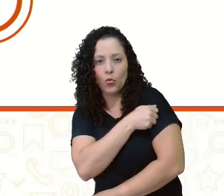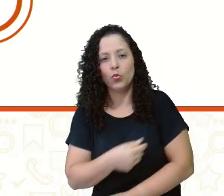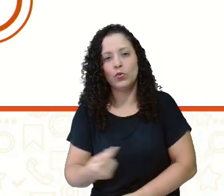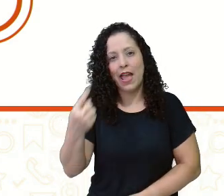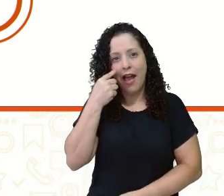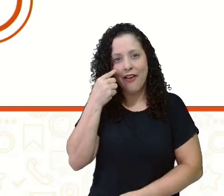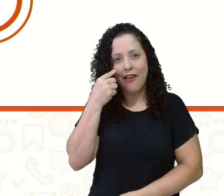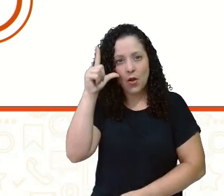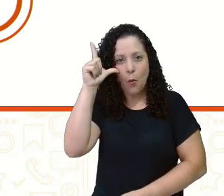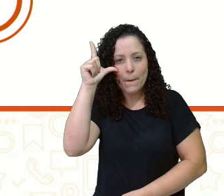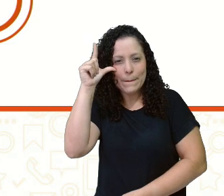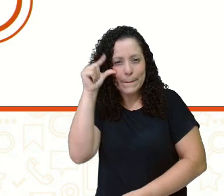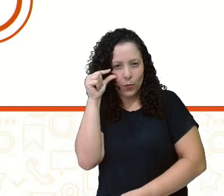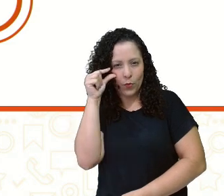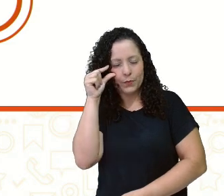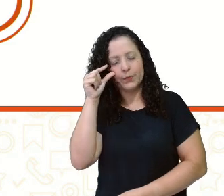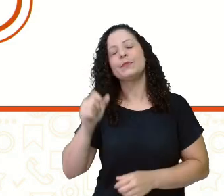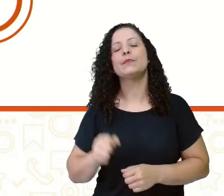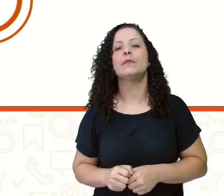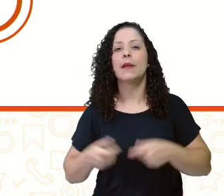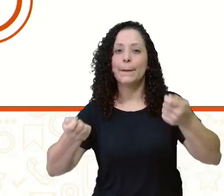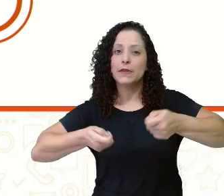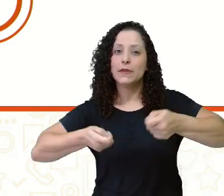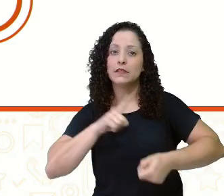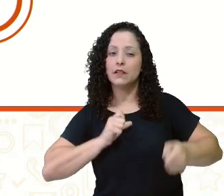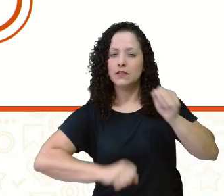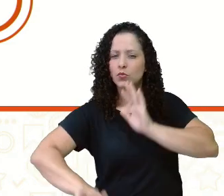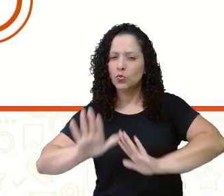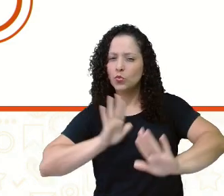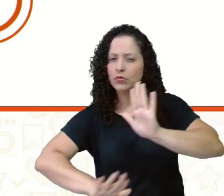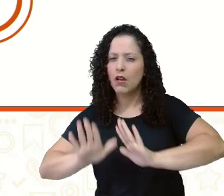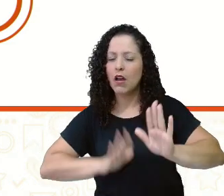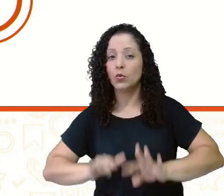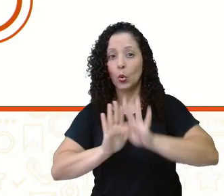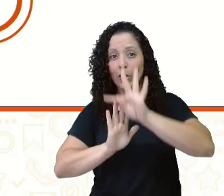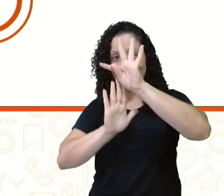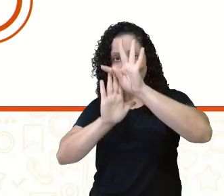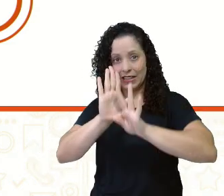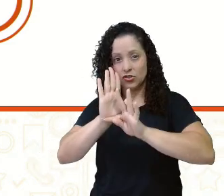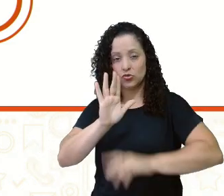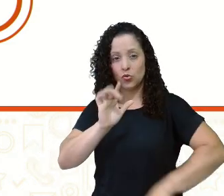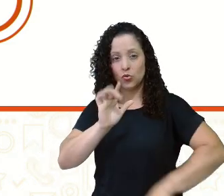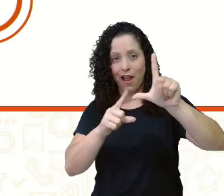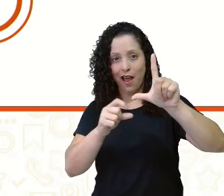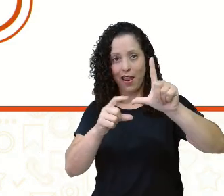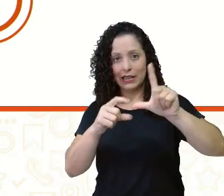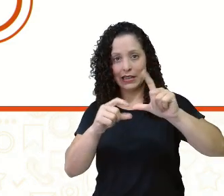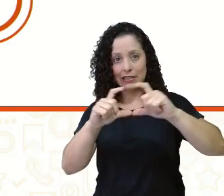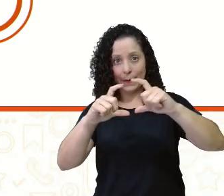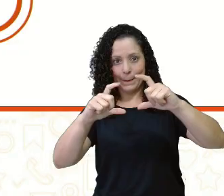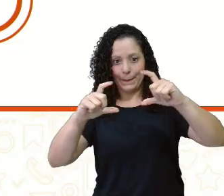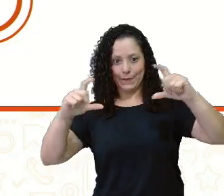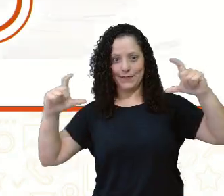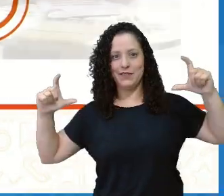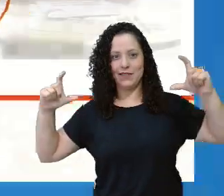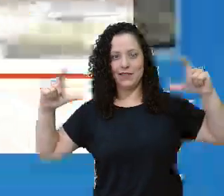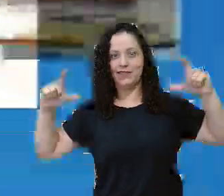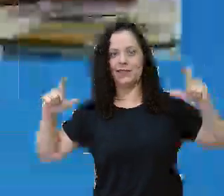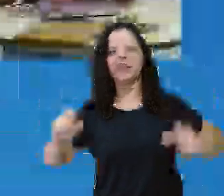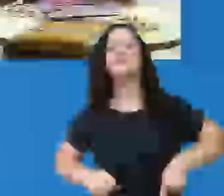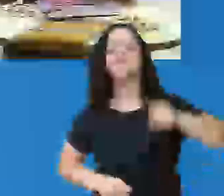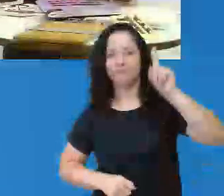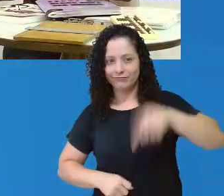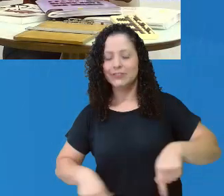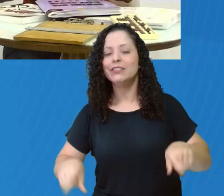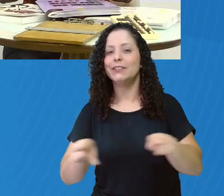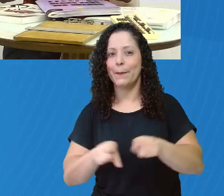a gente precisa ter muito cuidado com esses contrastes. Textos com fontes ampliadas para o estudante com baixa visão é fundamental.